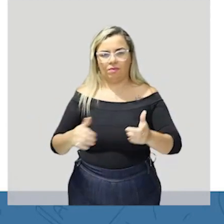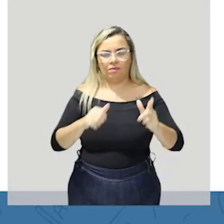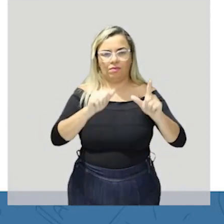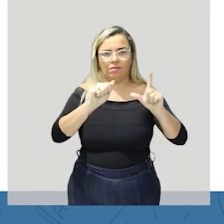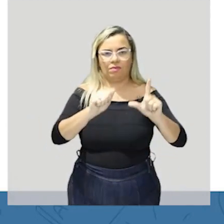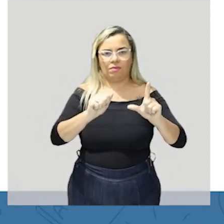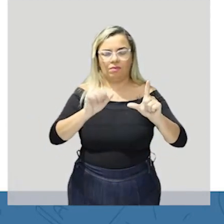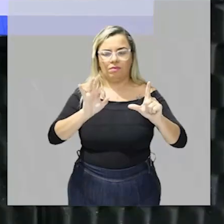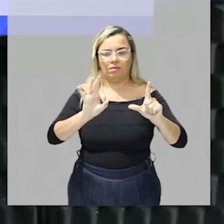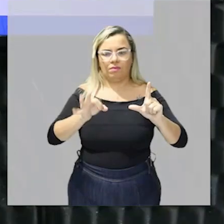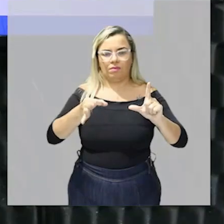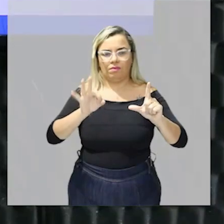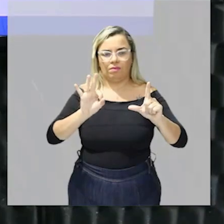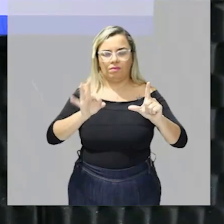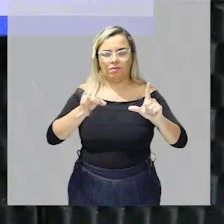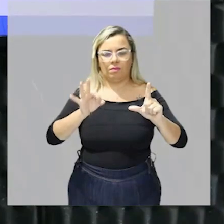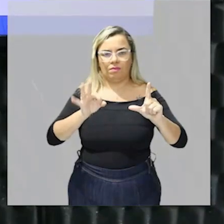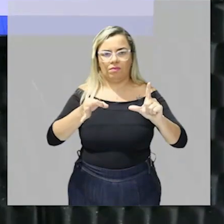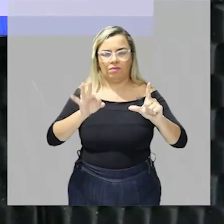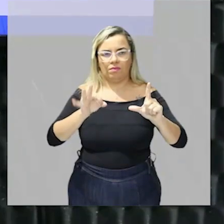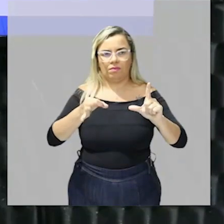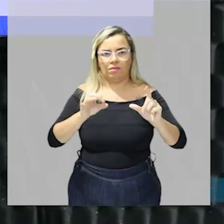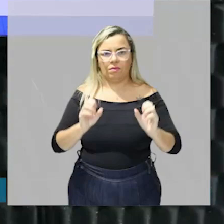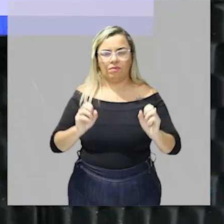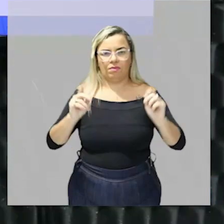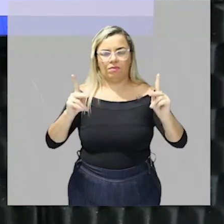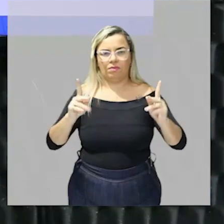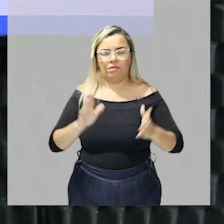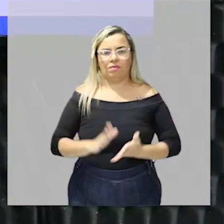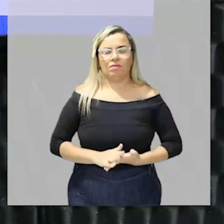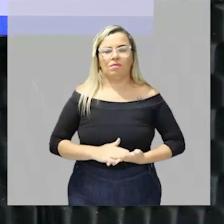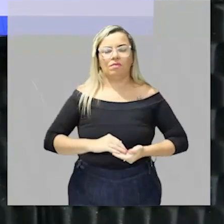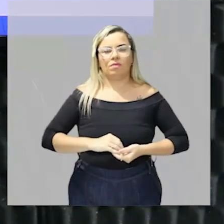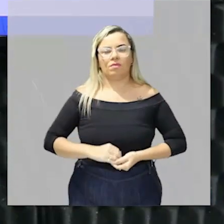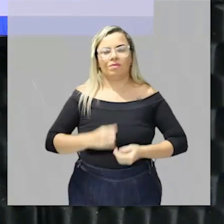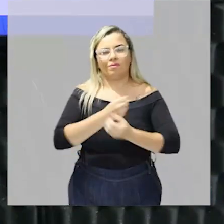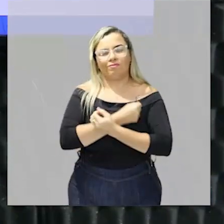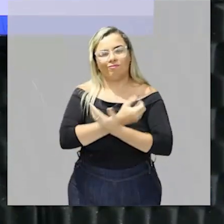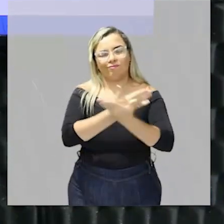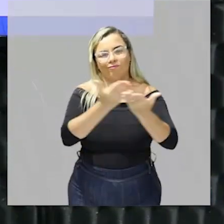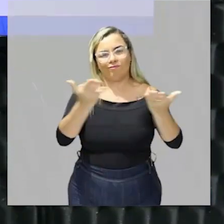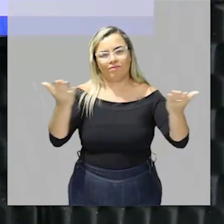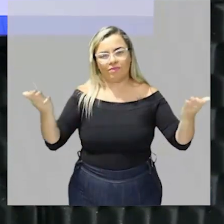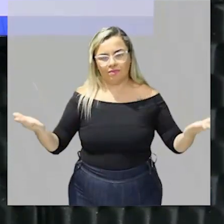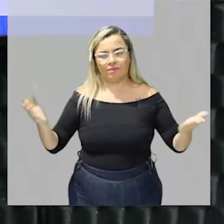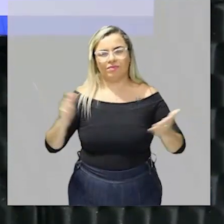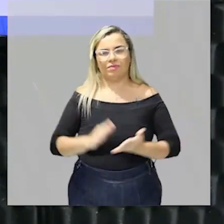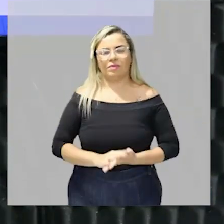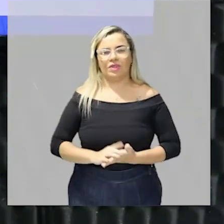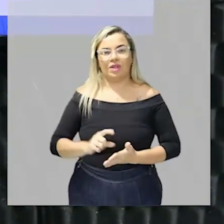enfrentava os opositores do regime. Ok, galera? Um grande abraço